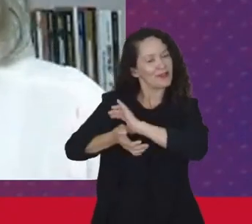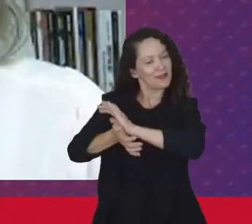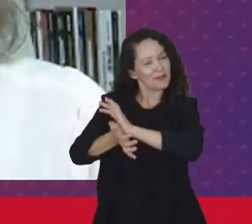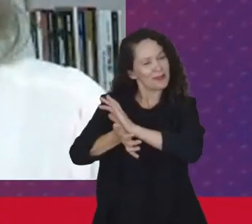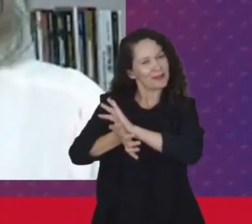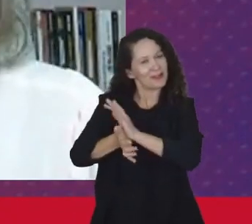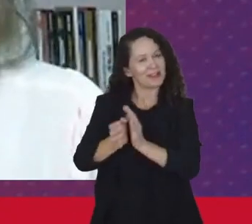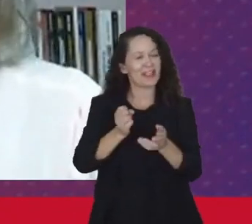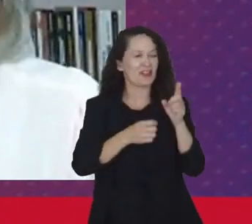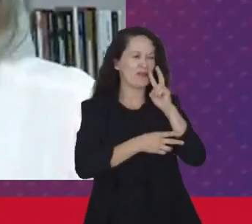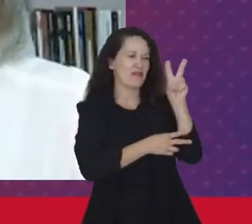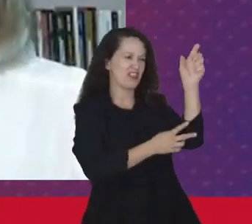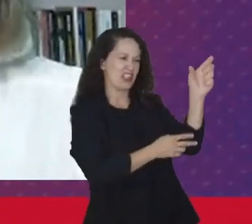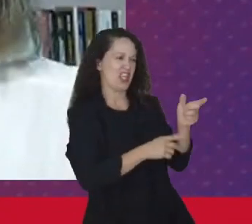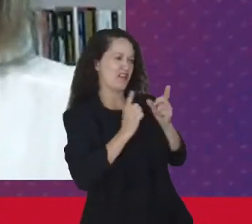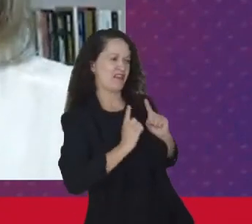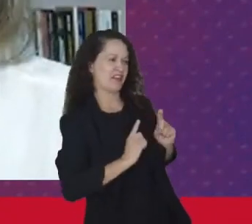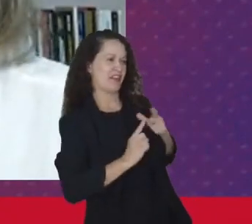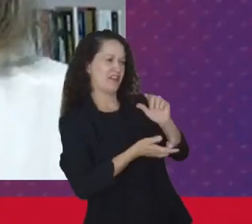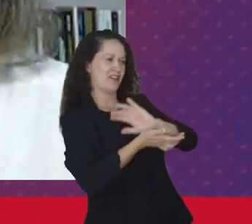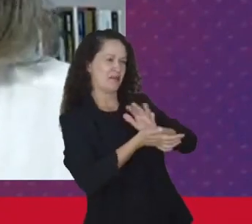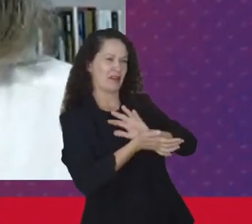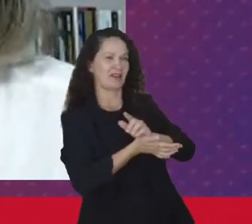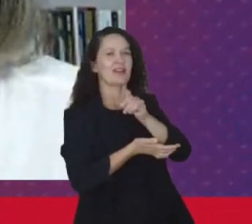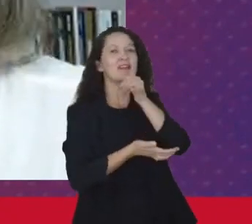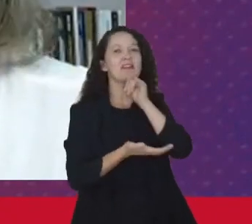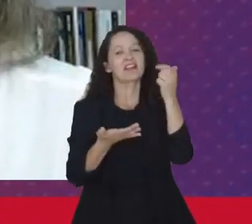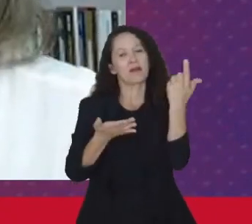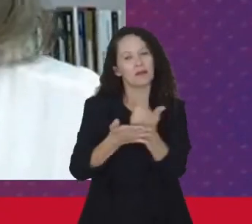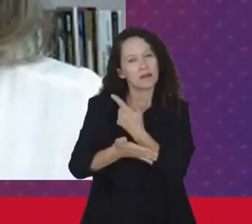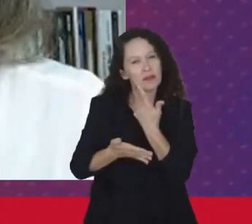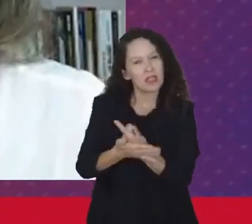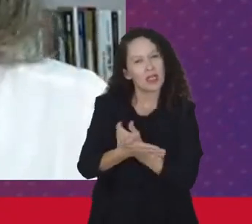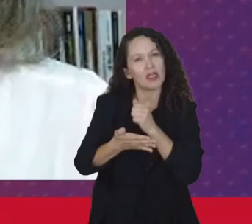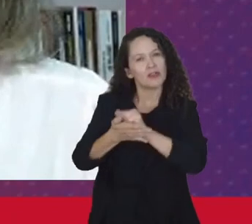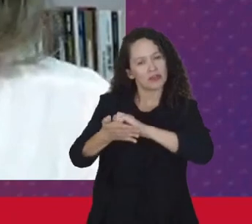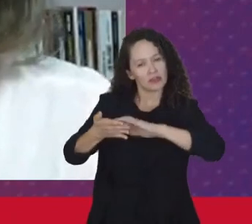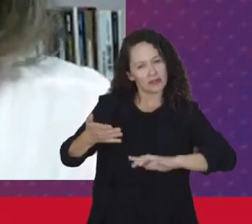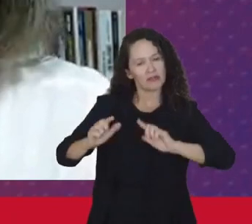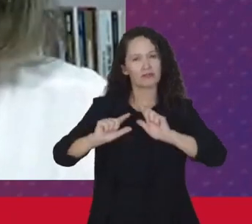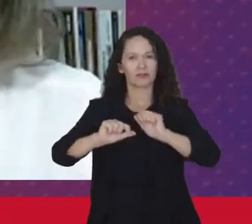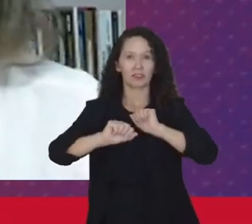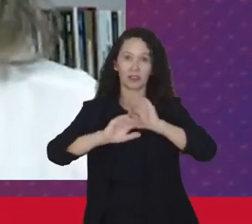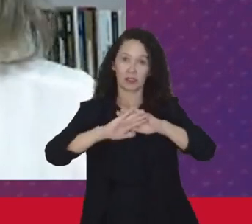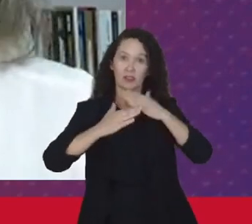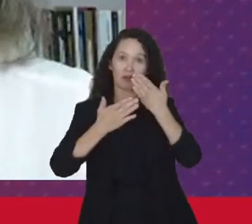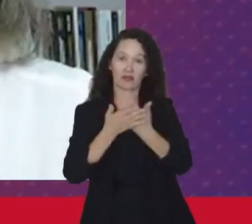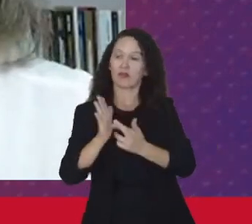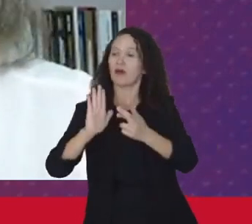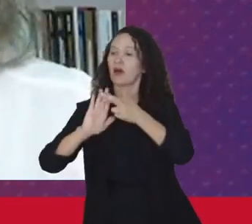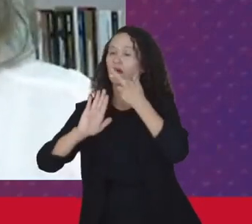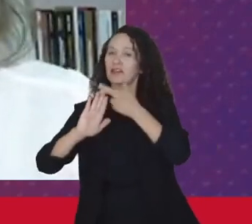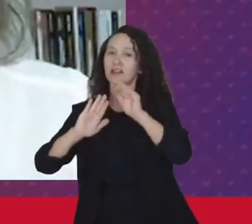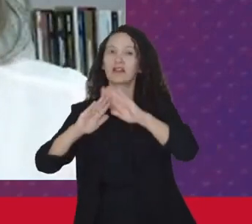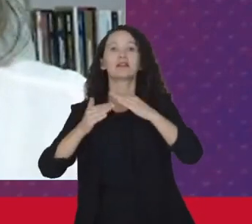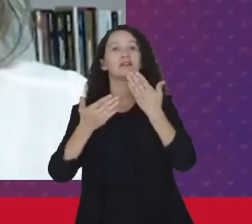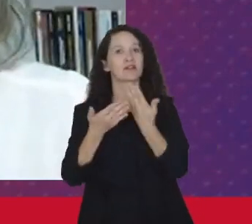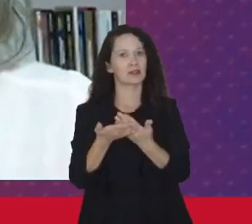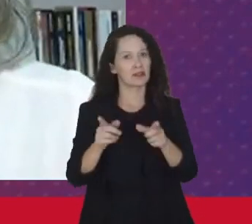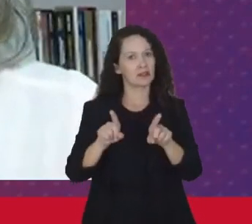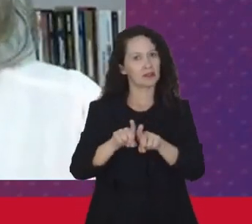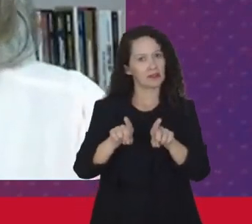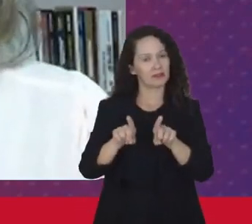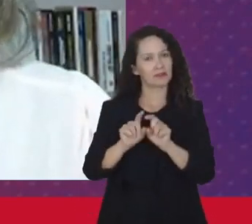base na deficiência, que perpassam os livros didáticos, as atividades escolares, os regulamentos das escolas,